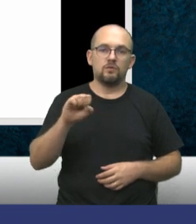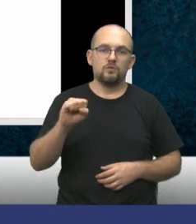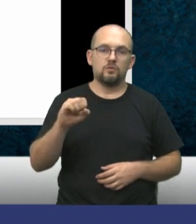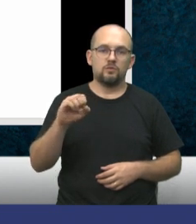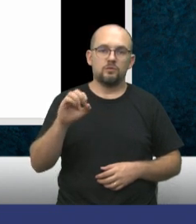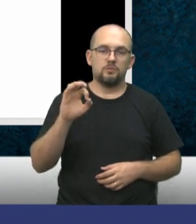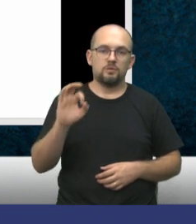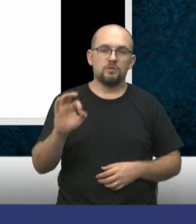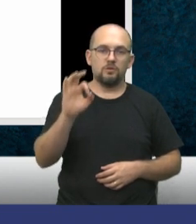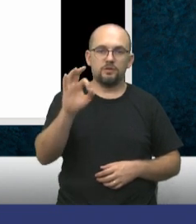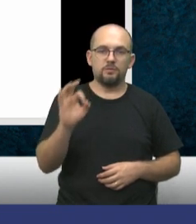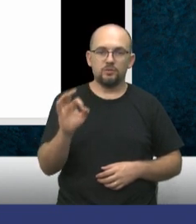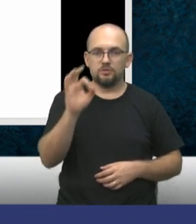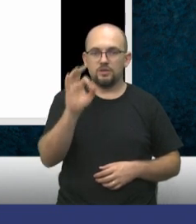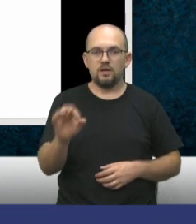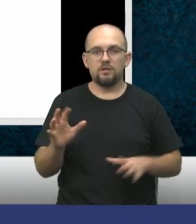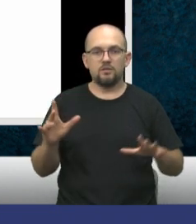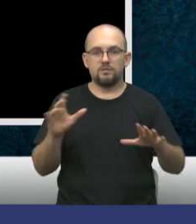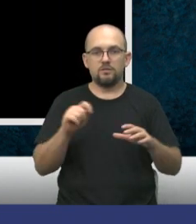35,98%, ou seja, R$